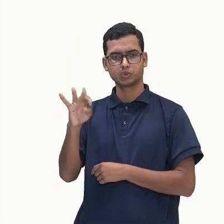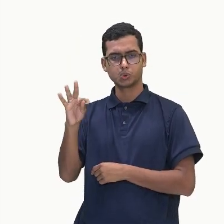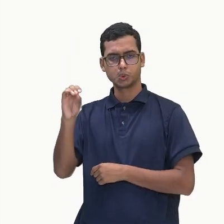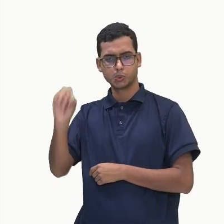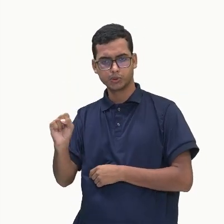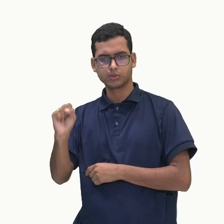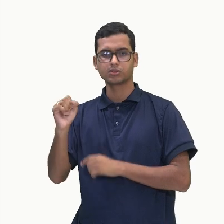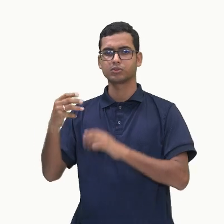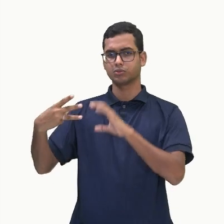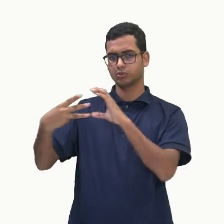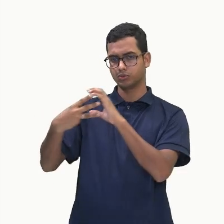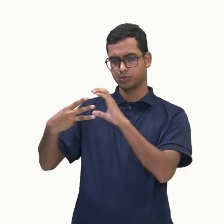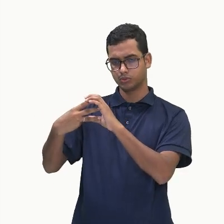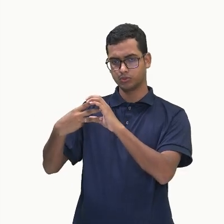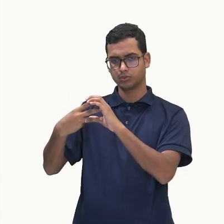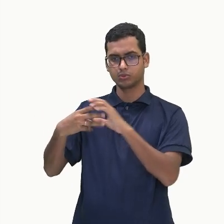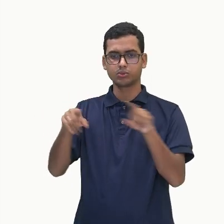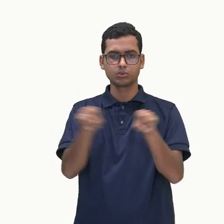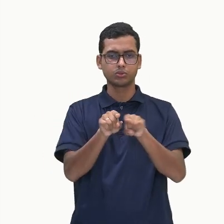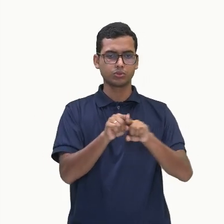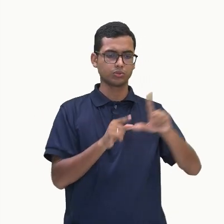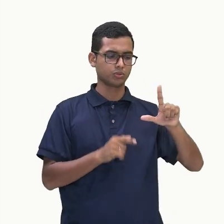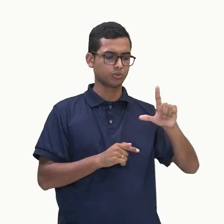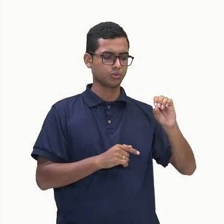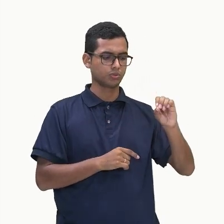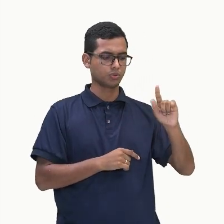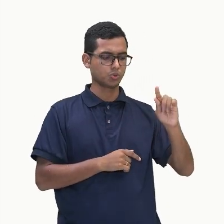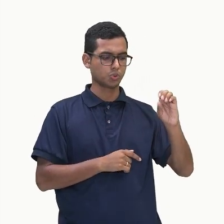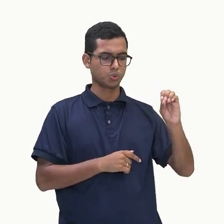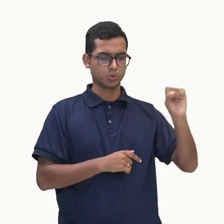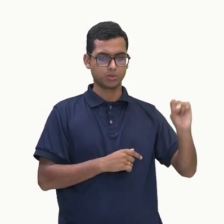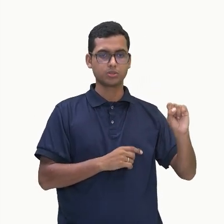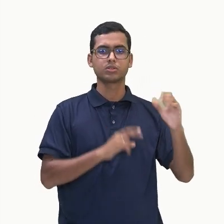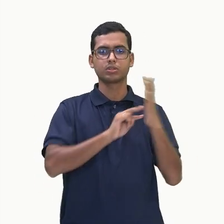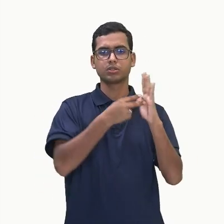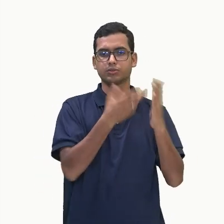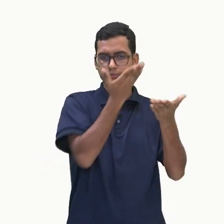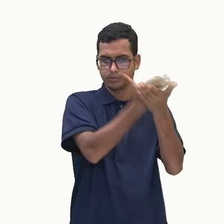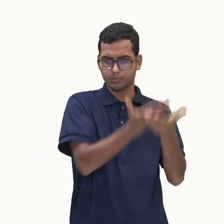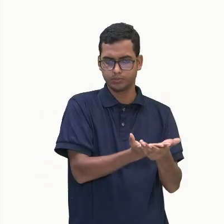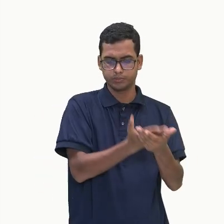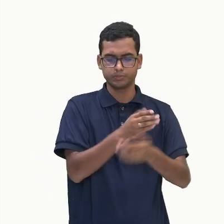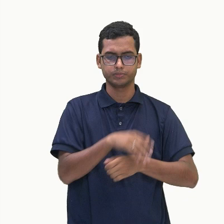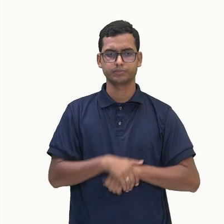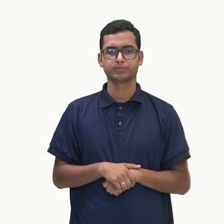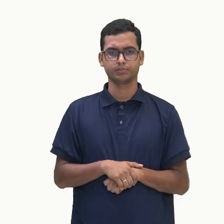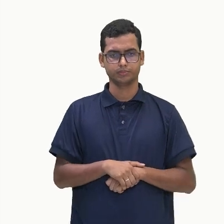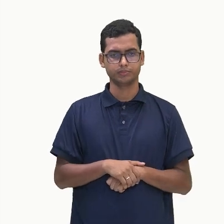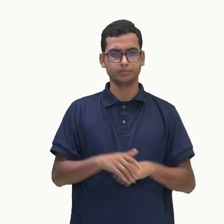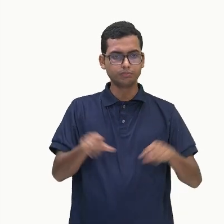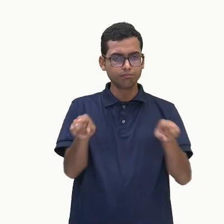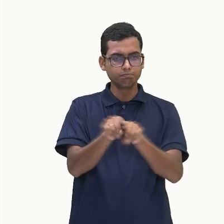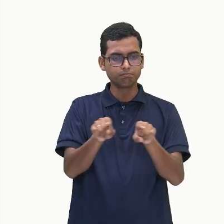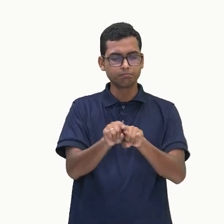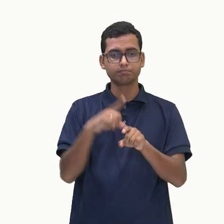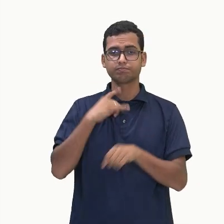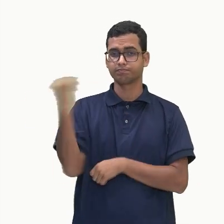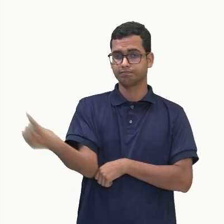né? Como kitos, que significa célula, e logos, que significa estudo. E ela